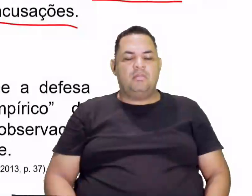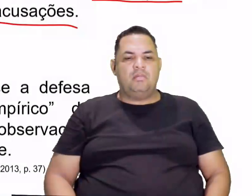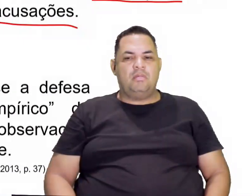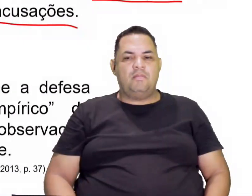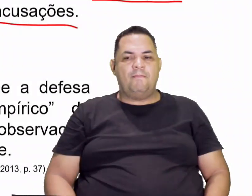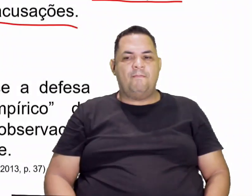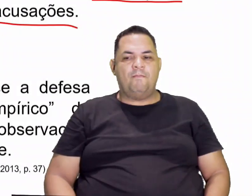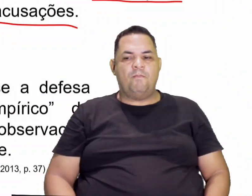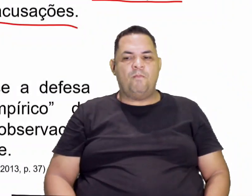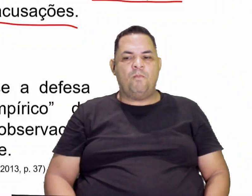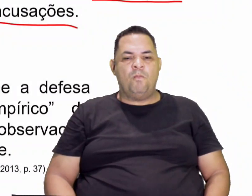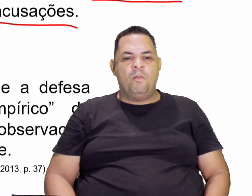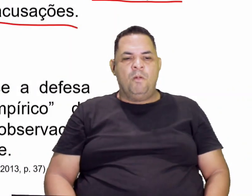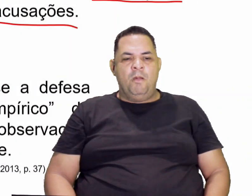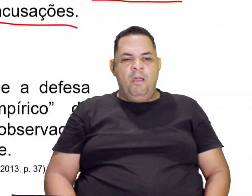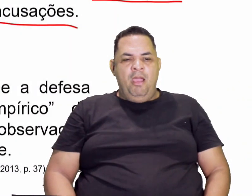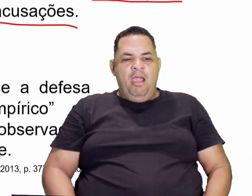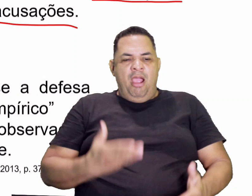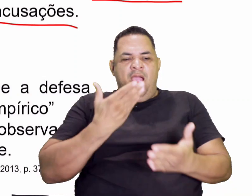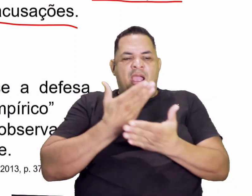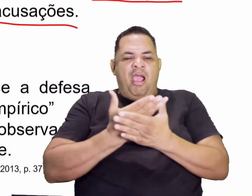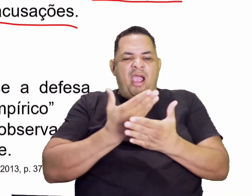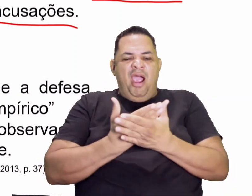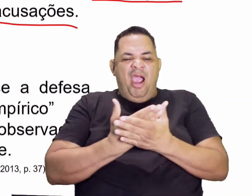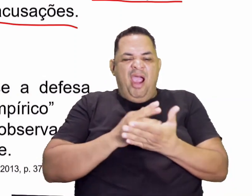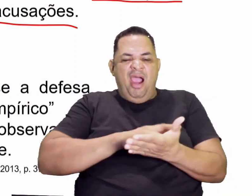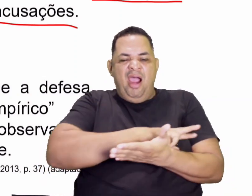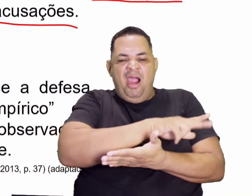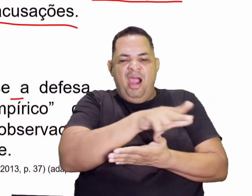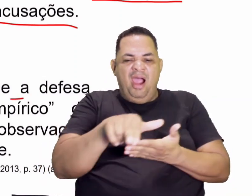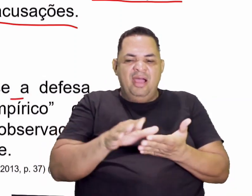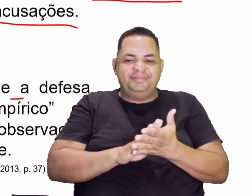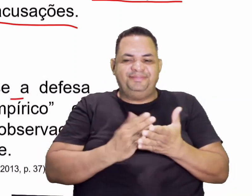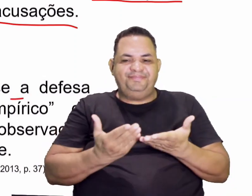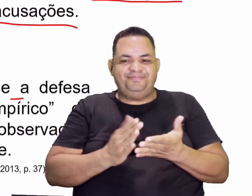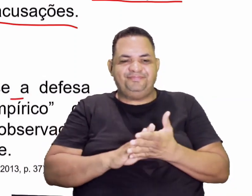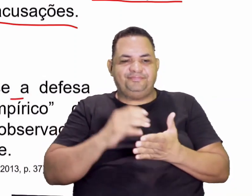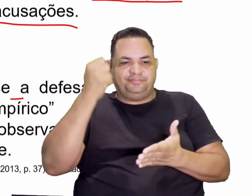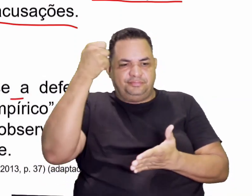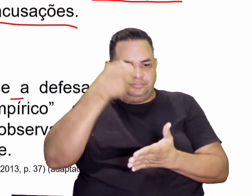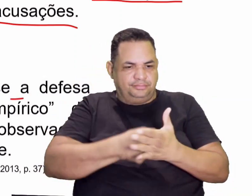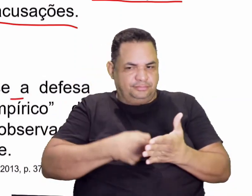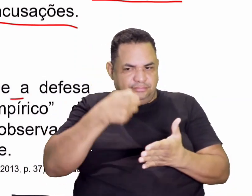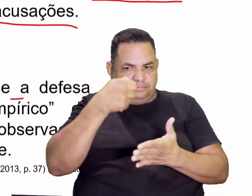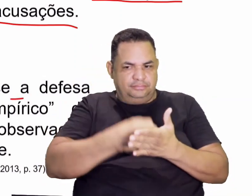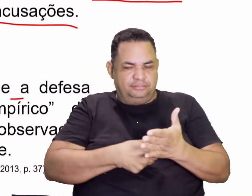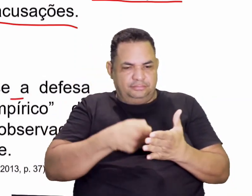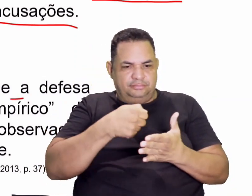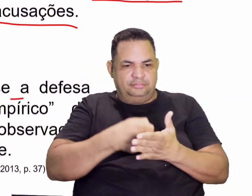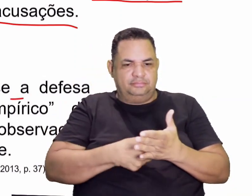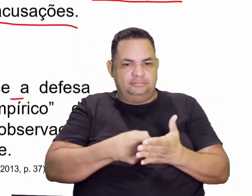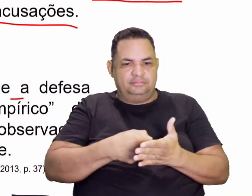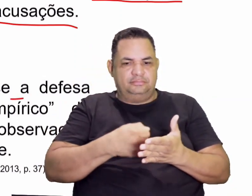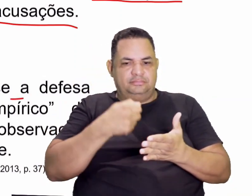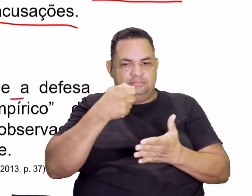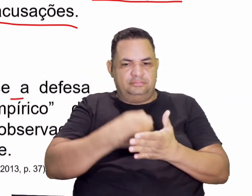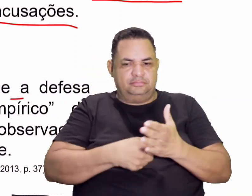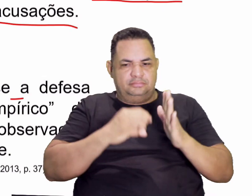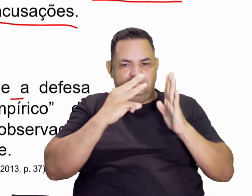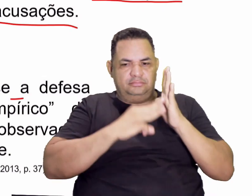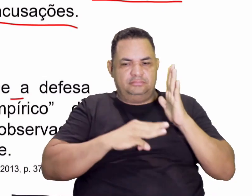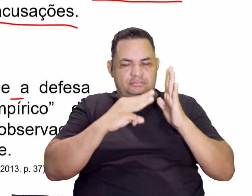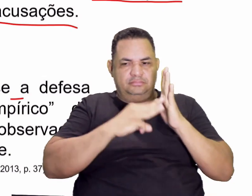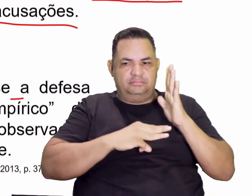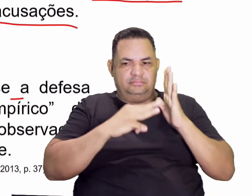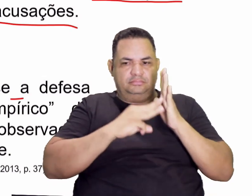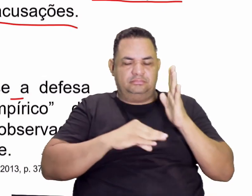É agora a questão dos estudos. Entre seus diversos, né, estudos, alguns destaques são a defesa